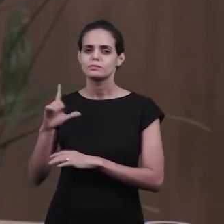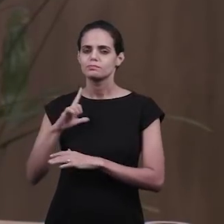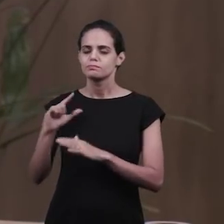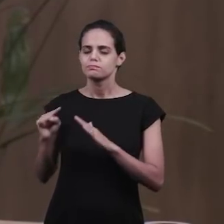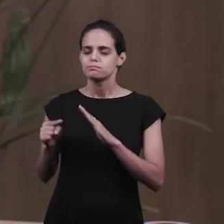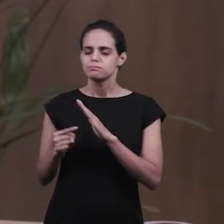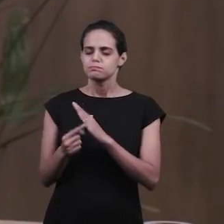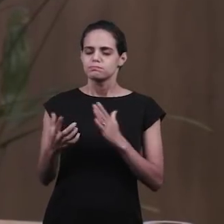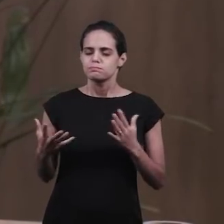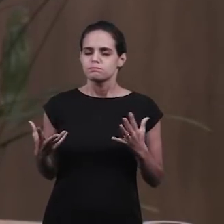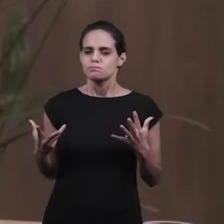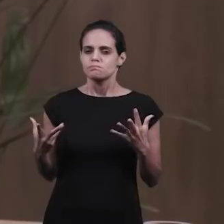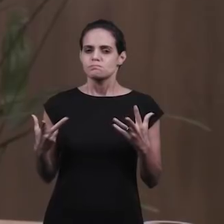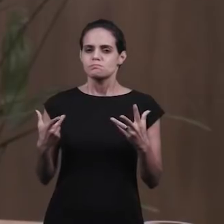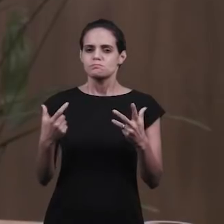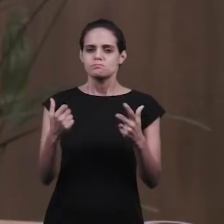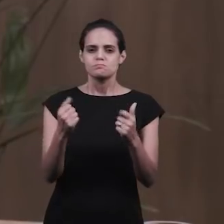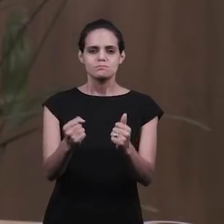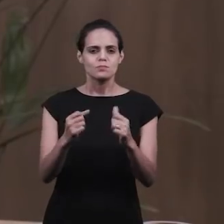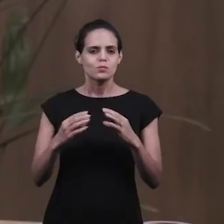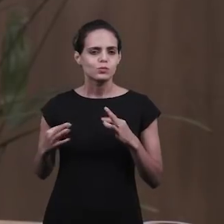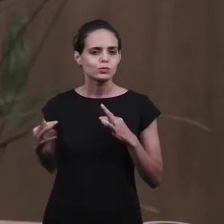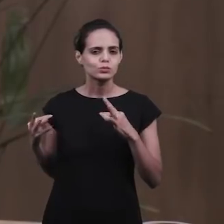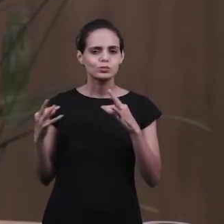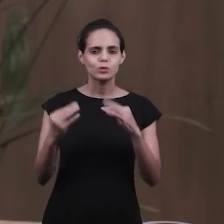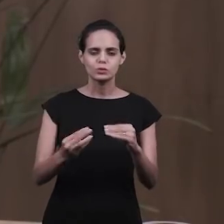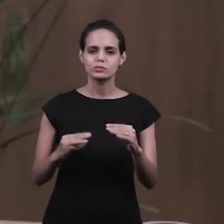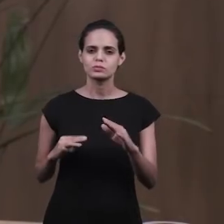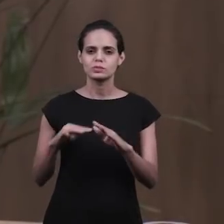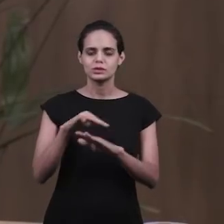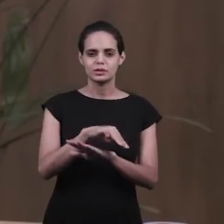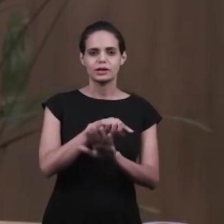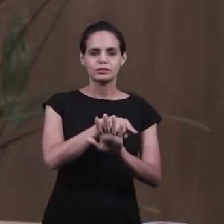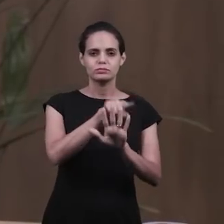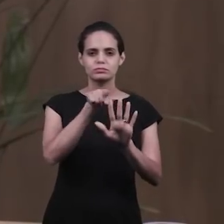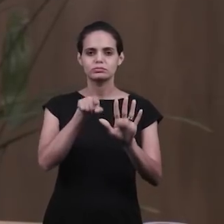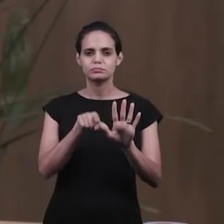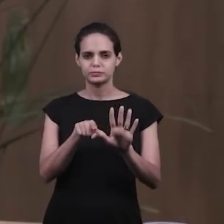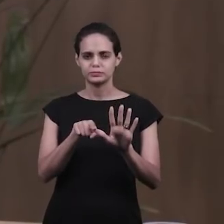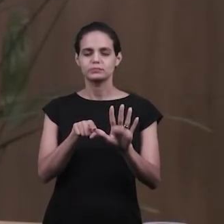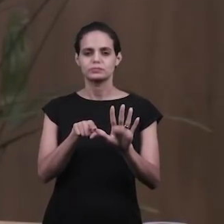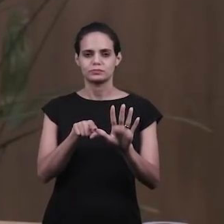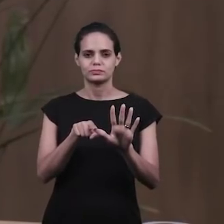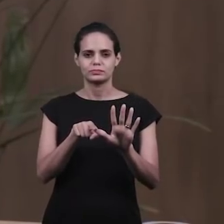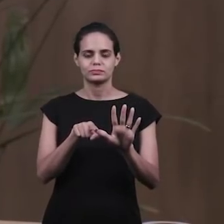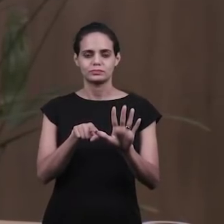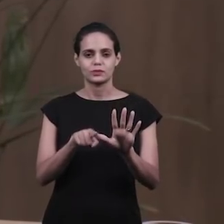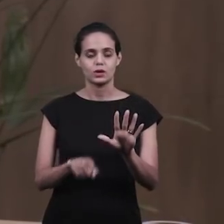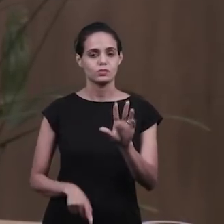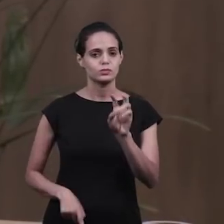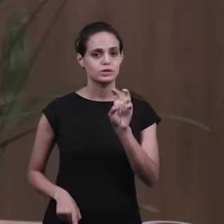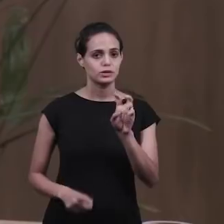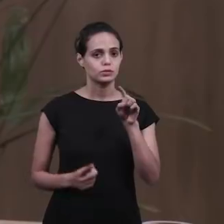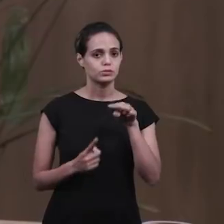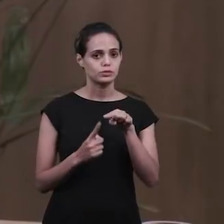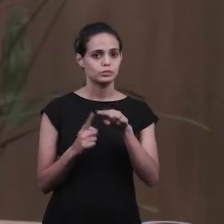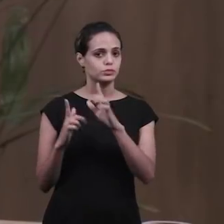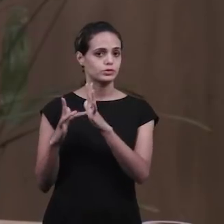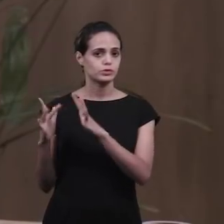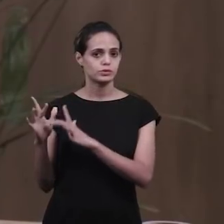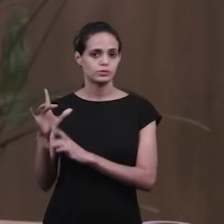do ministério, ou seja, ele tinha todos os ministérios. Na carta de Paulo